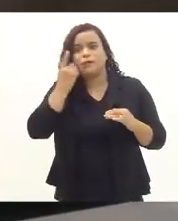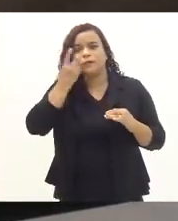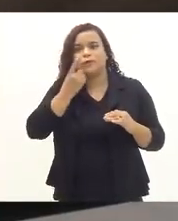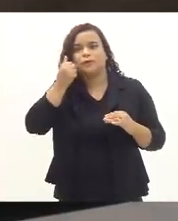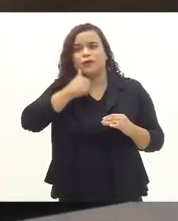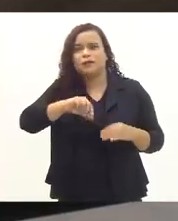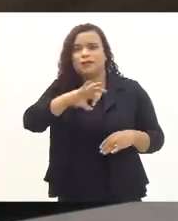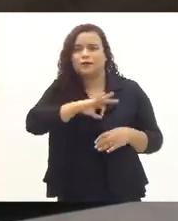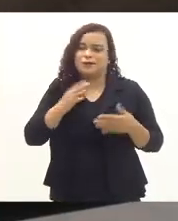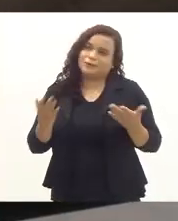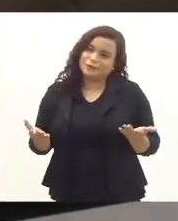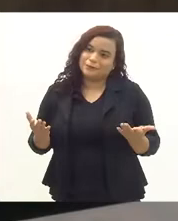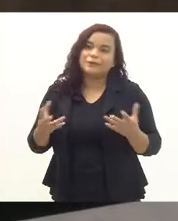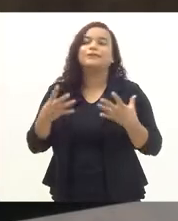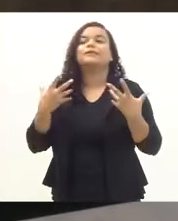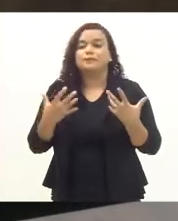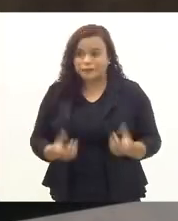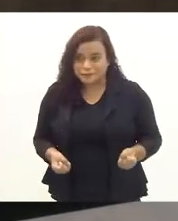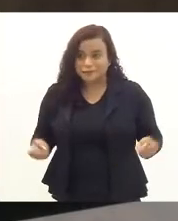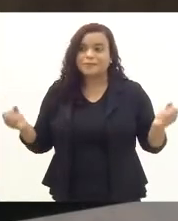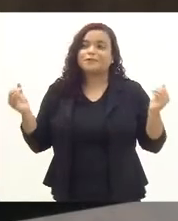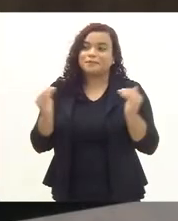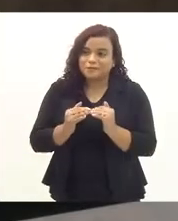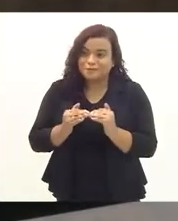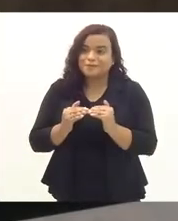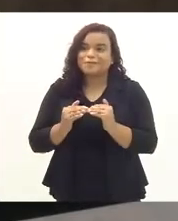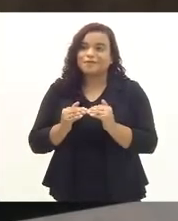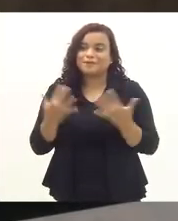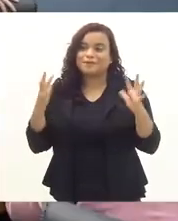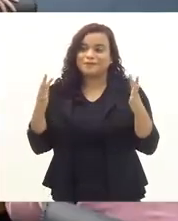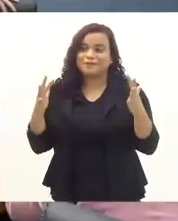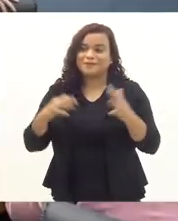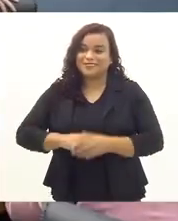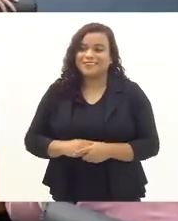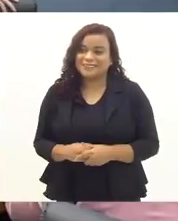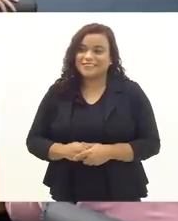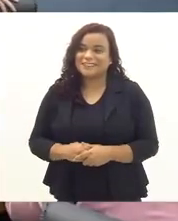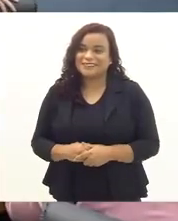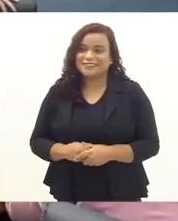Martha Rocha no mérito favorável com louvor